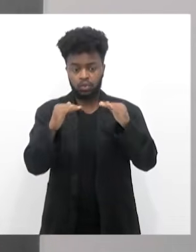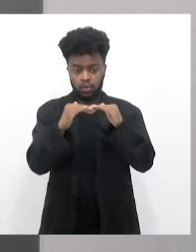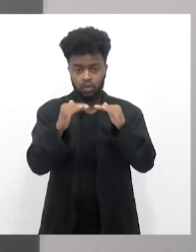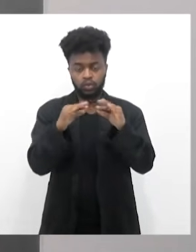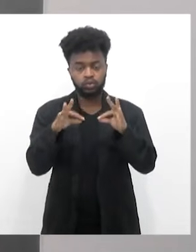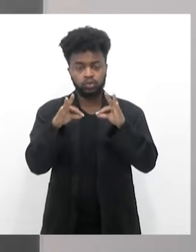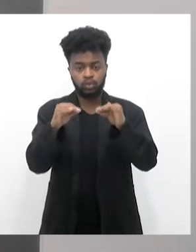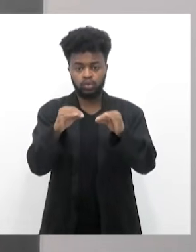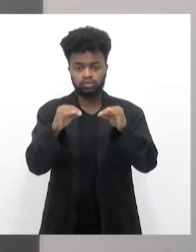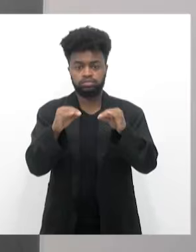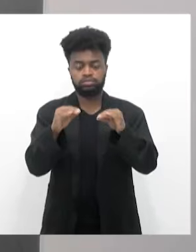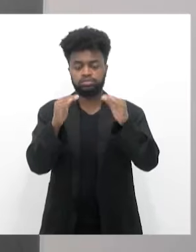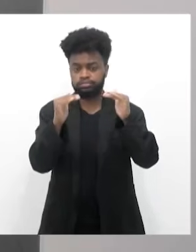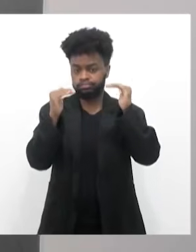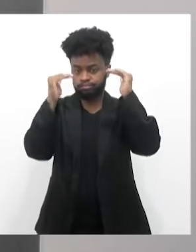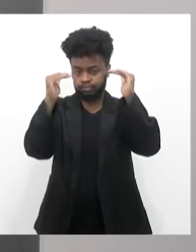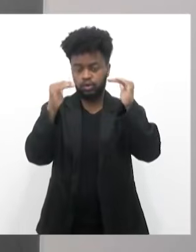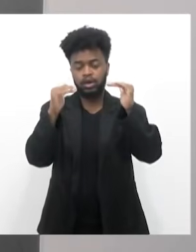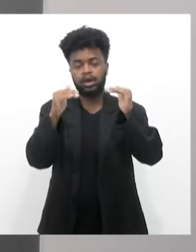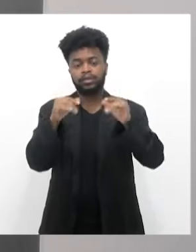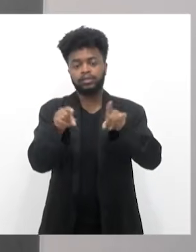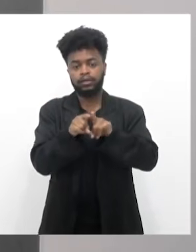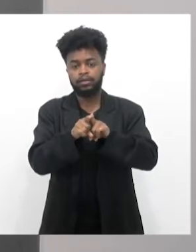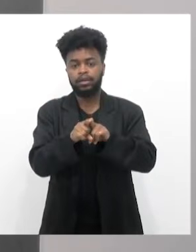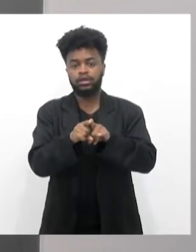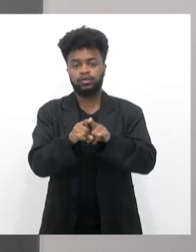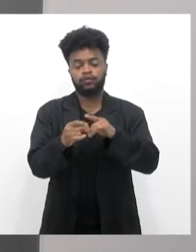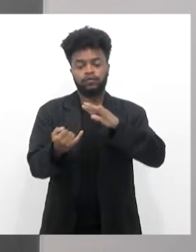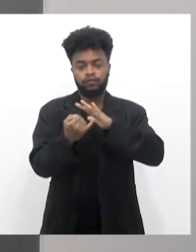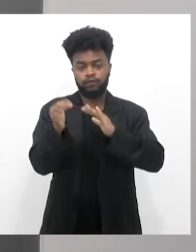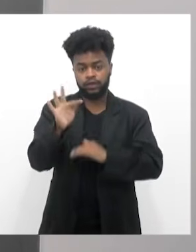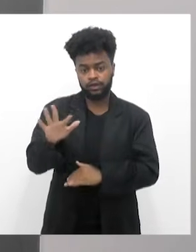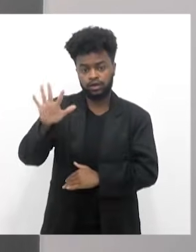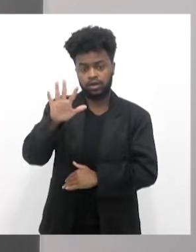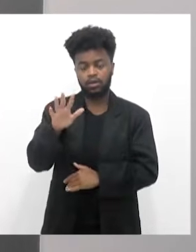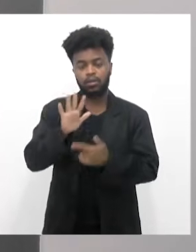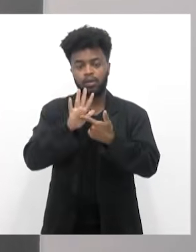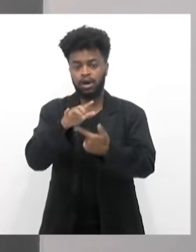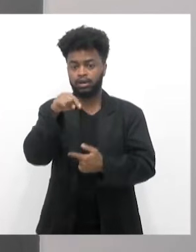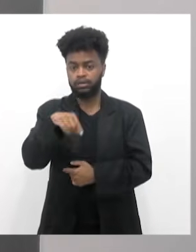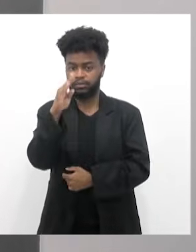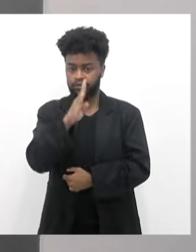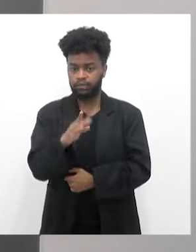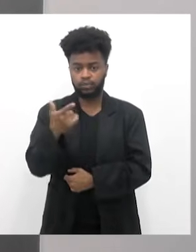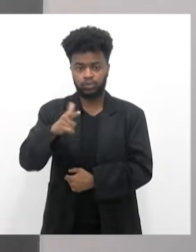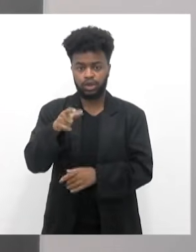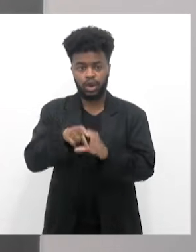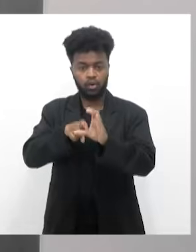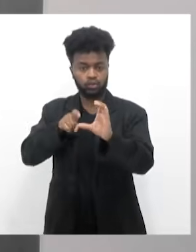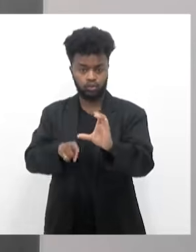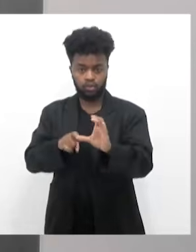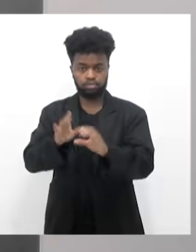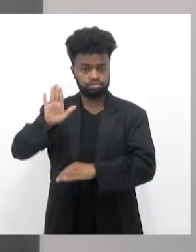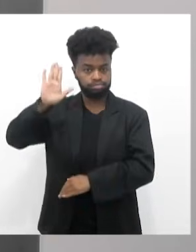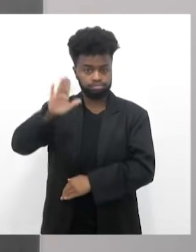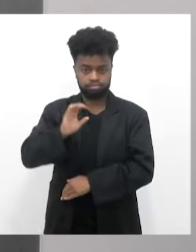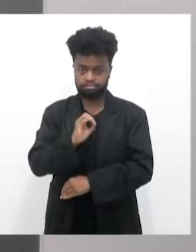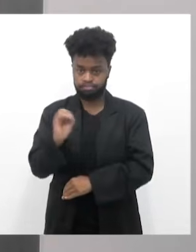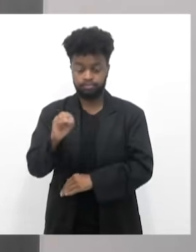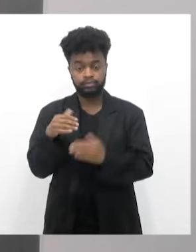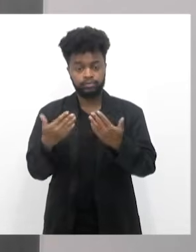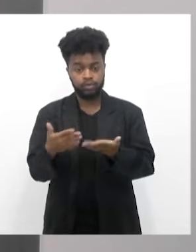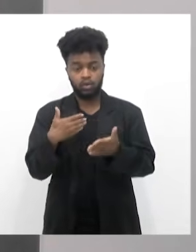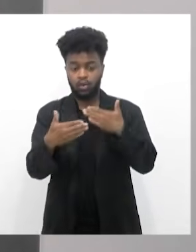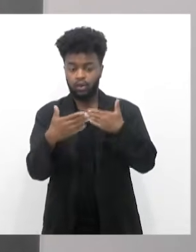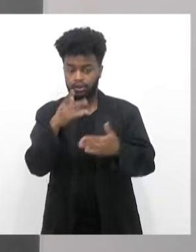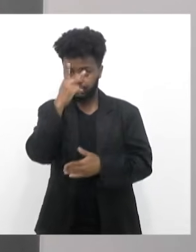está estampado na Constituição Federal que não existe no Brasil candidaturas autônomas. Portanto, qualquer indivíduo que